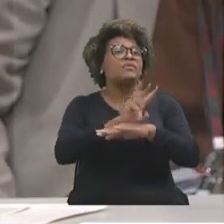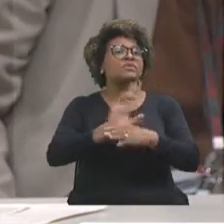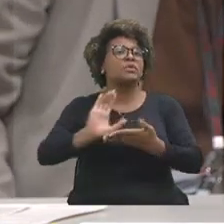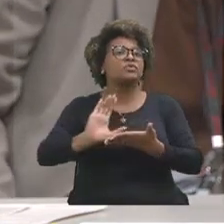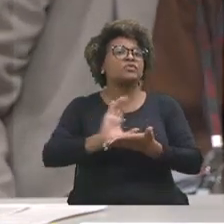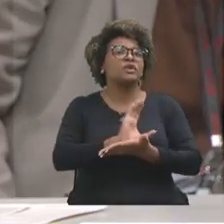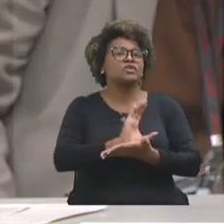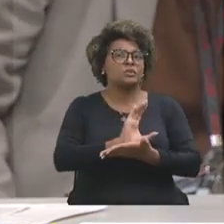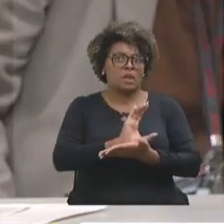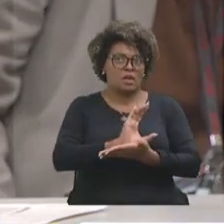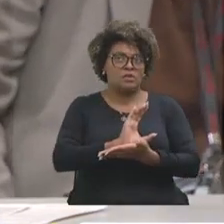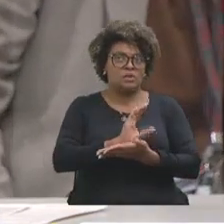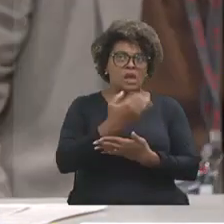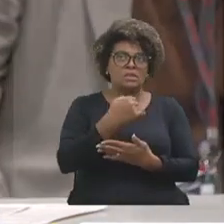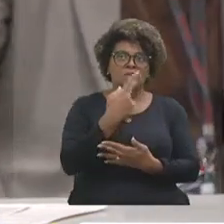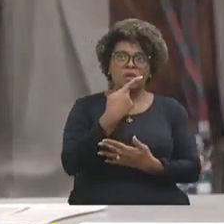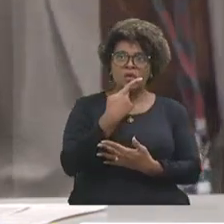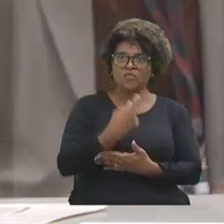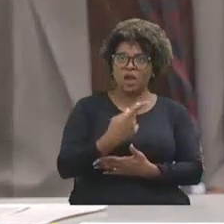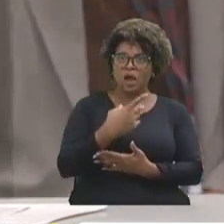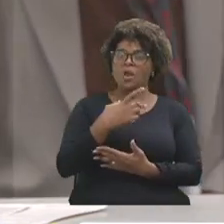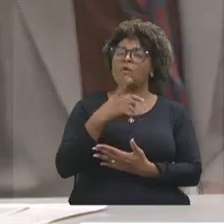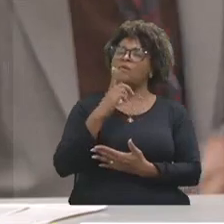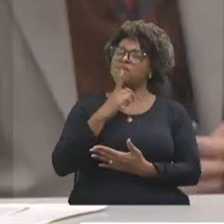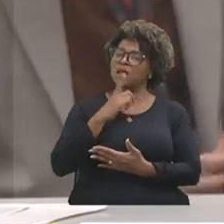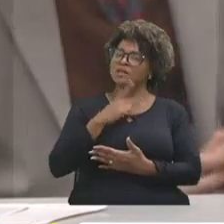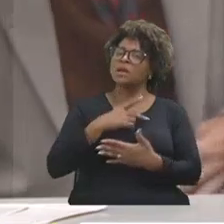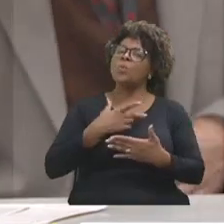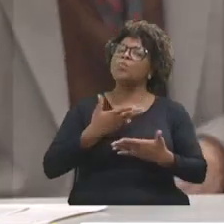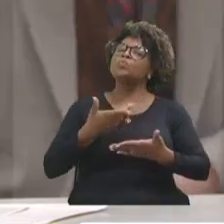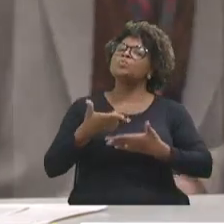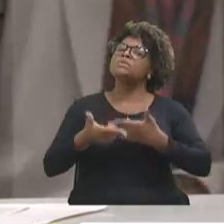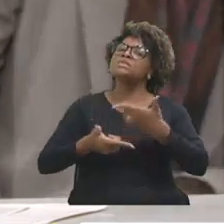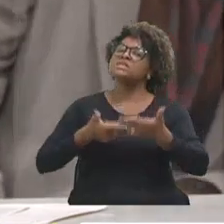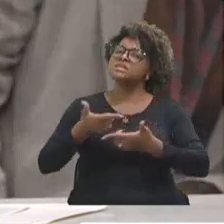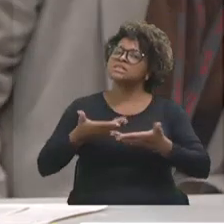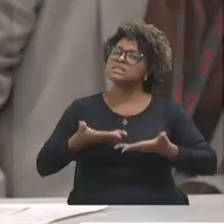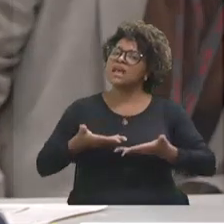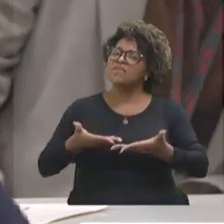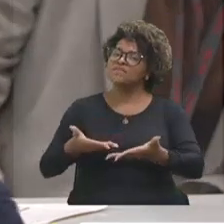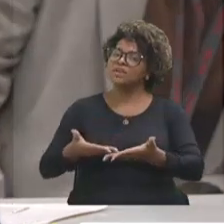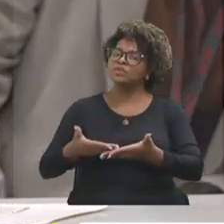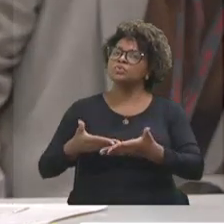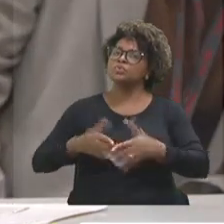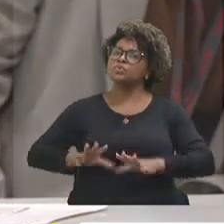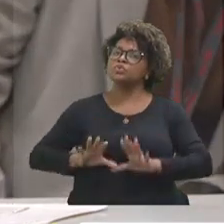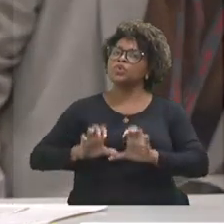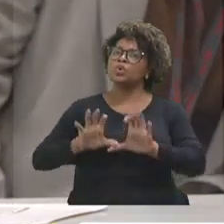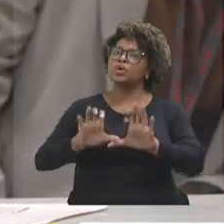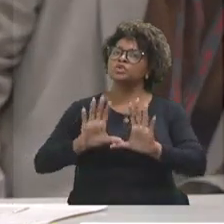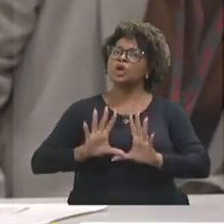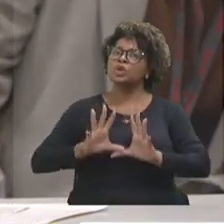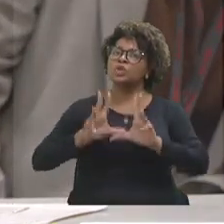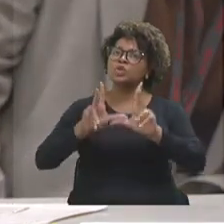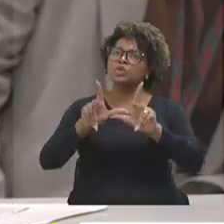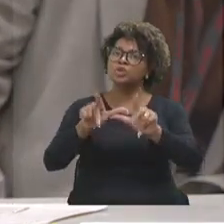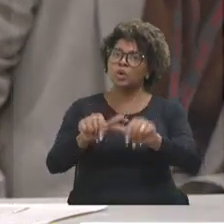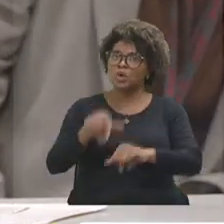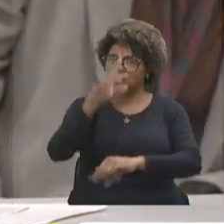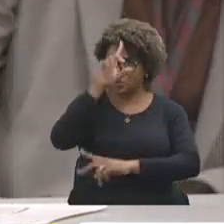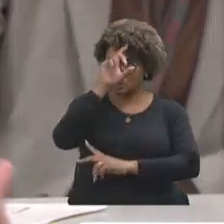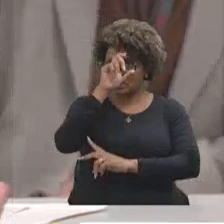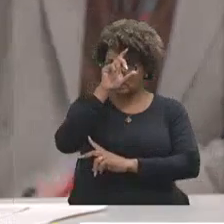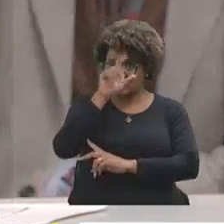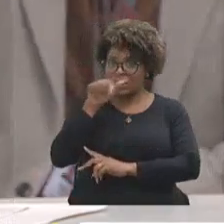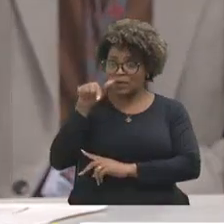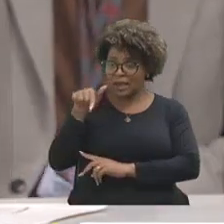vamos ter um servir de Oncologia todo todo aquele Hospital aquele município aqueles municípios eles